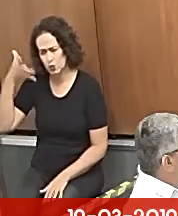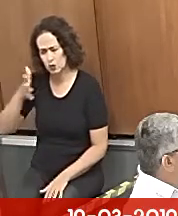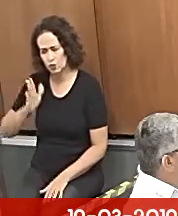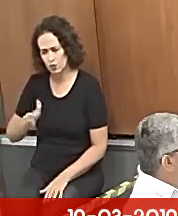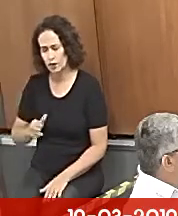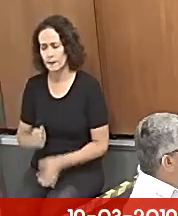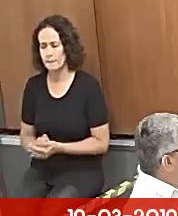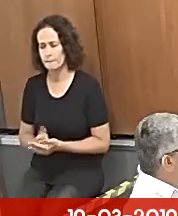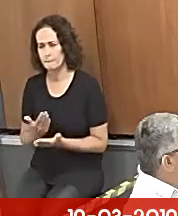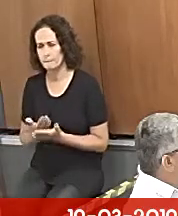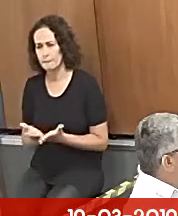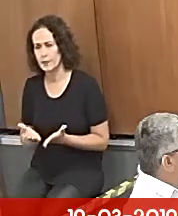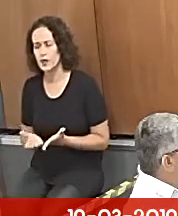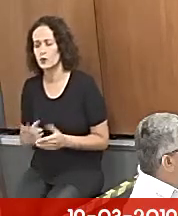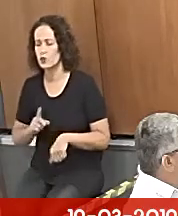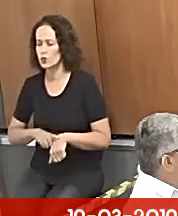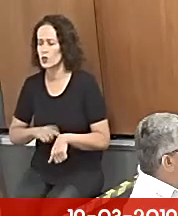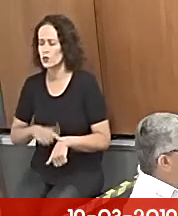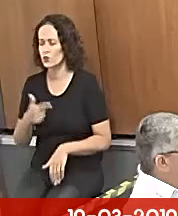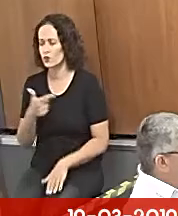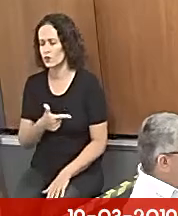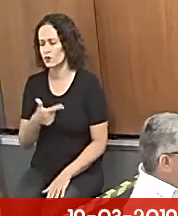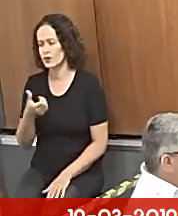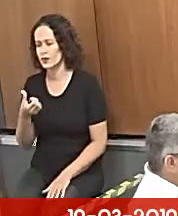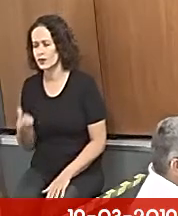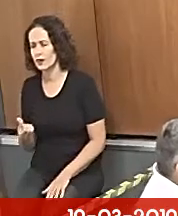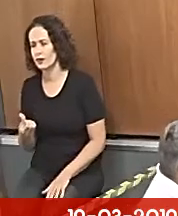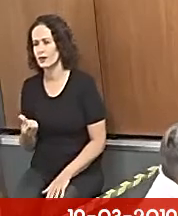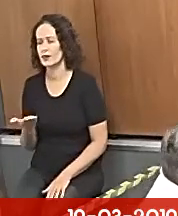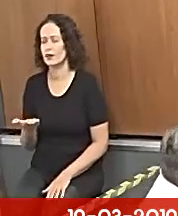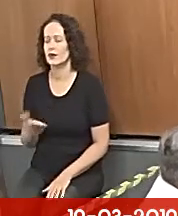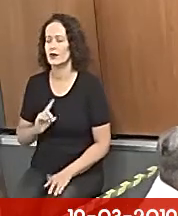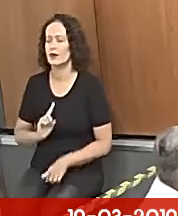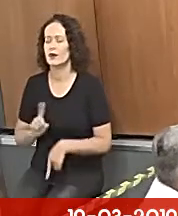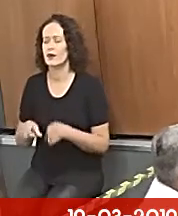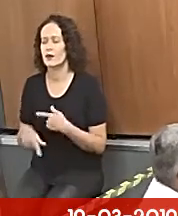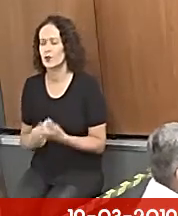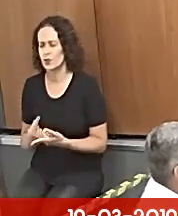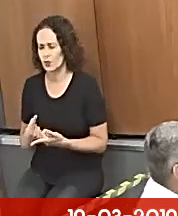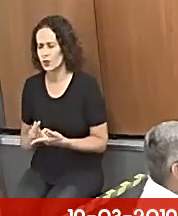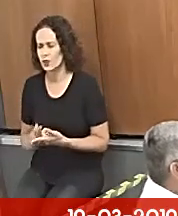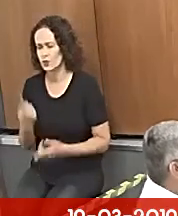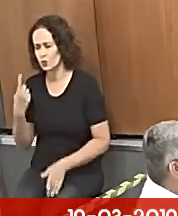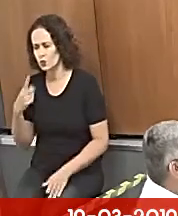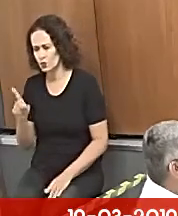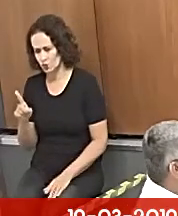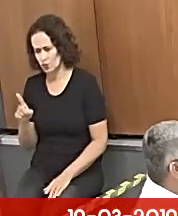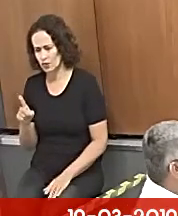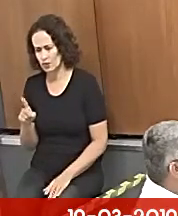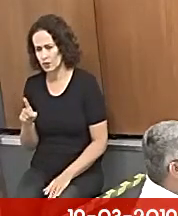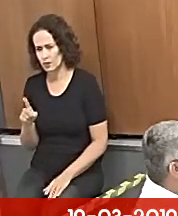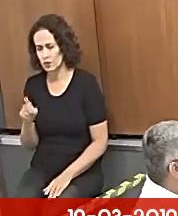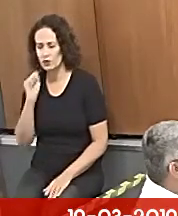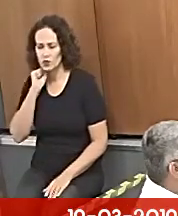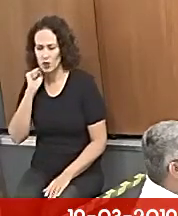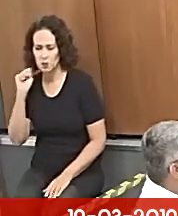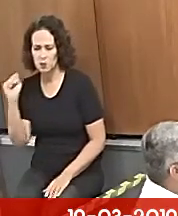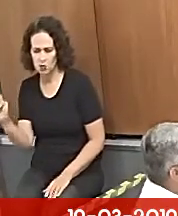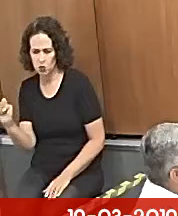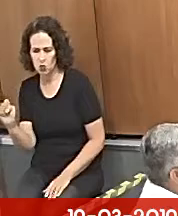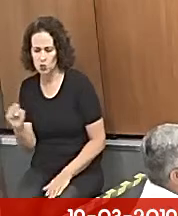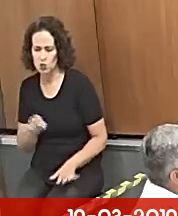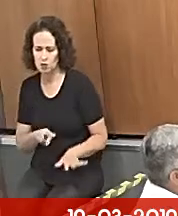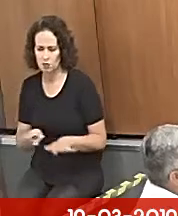26 passa o time da primeira semana de abril nós só iríamos comemorar os 26 a perda da